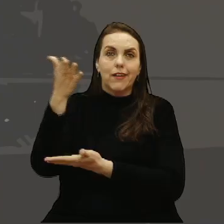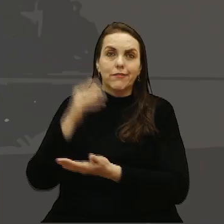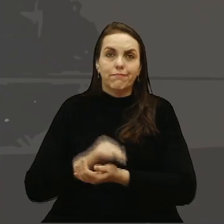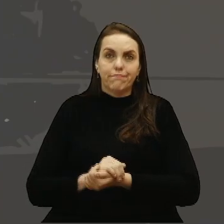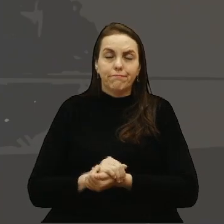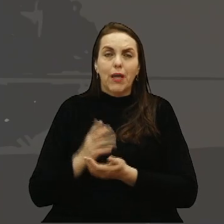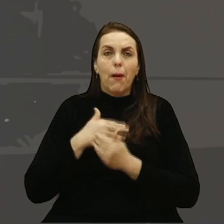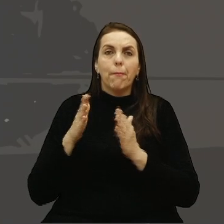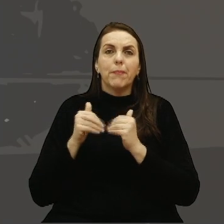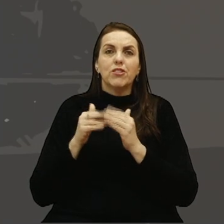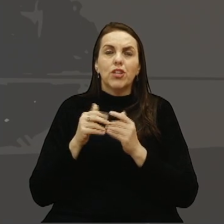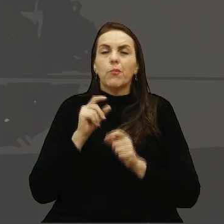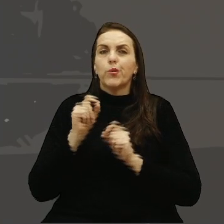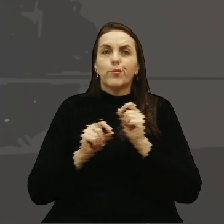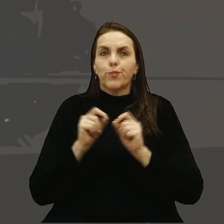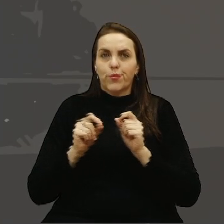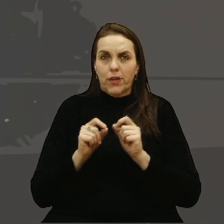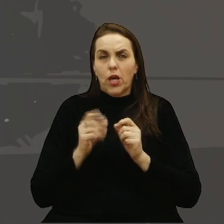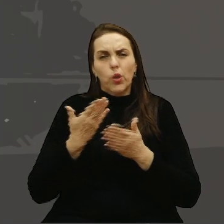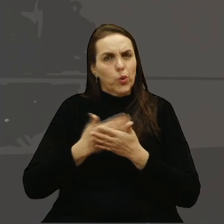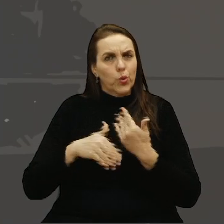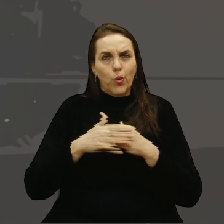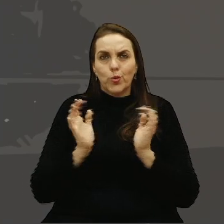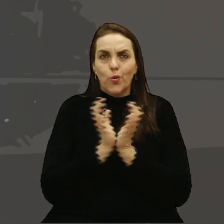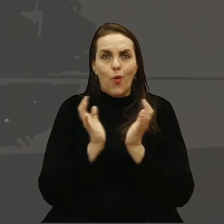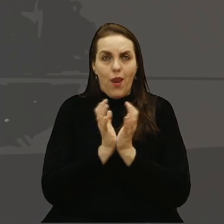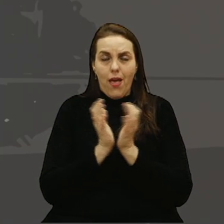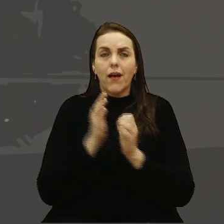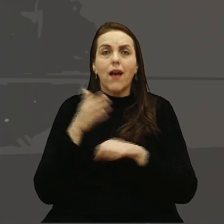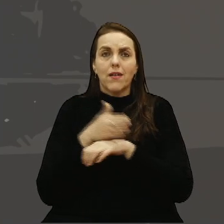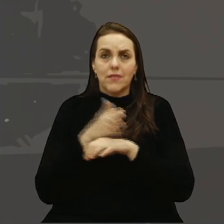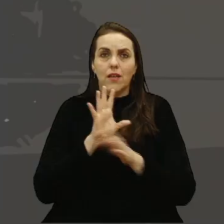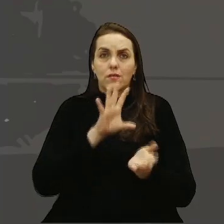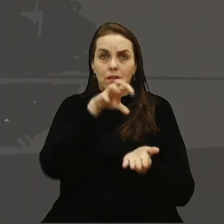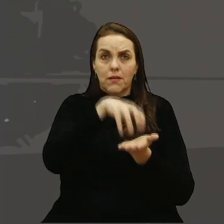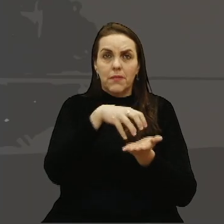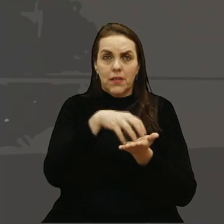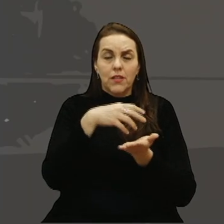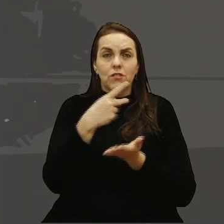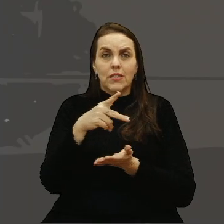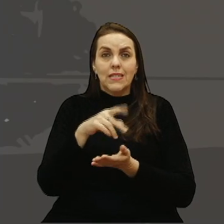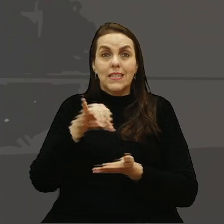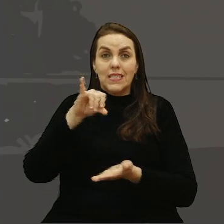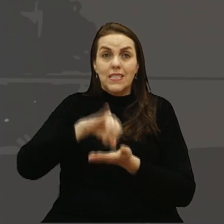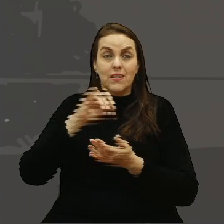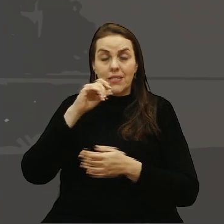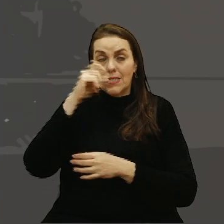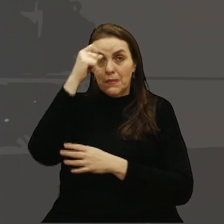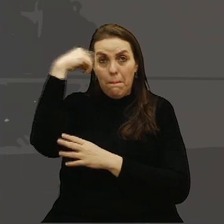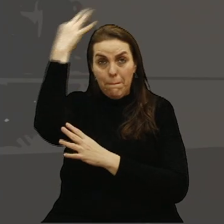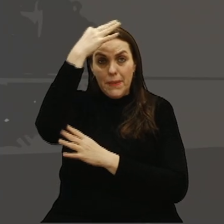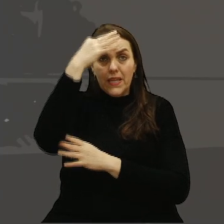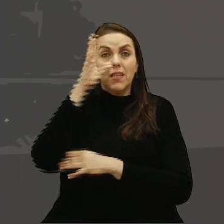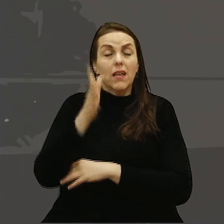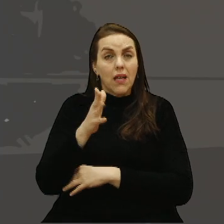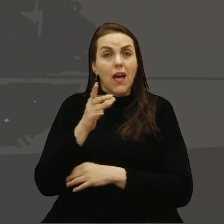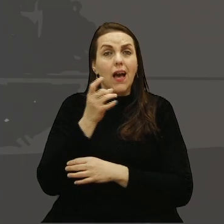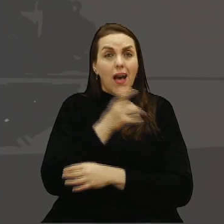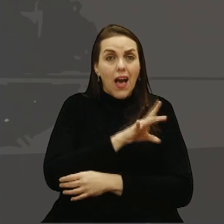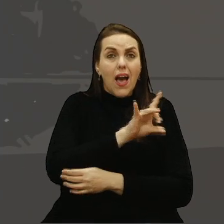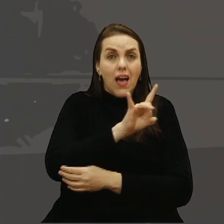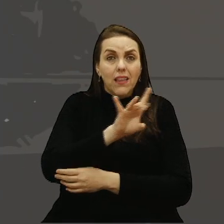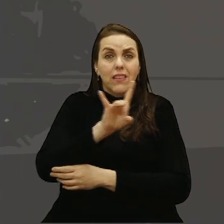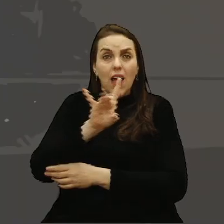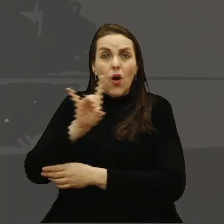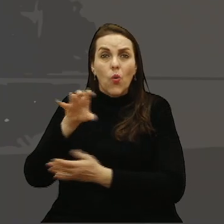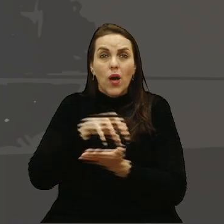pede, inclusive, certamente todos os colegas tiveram acesso nos seus gabinetes aí, o Centro Espírita passou um por um dos gabinetes aqui desta casa, protocolando um